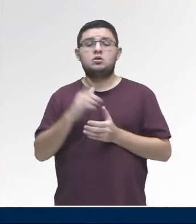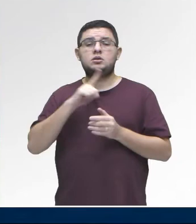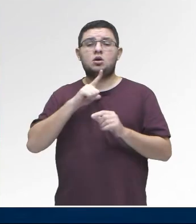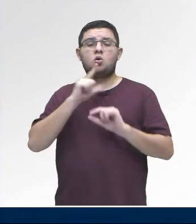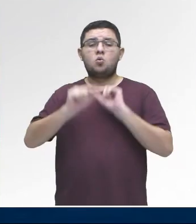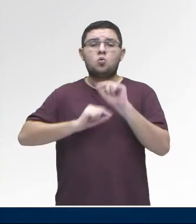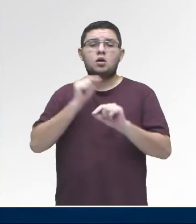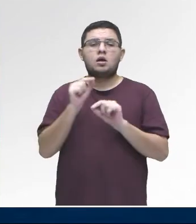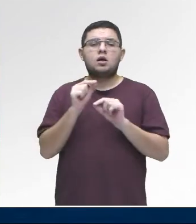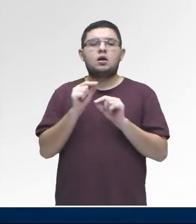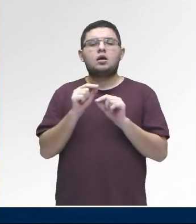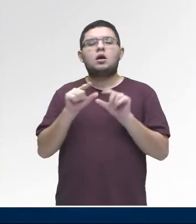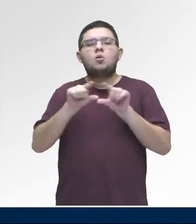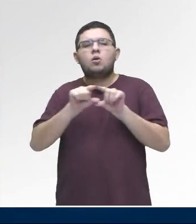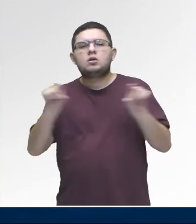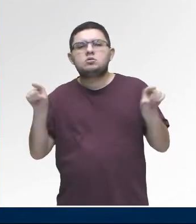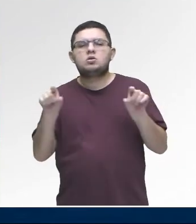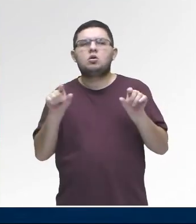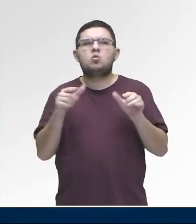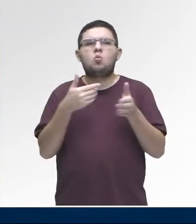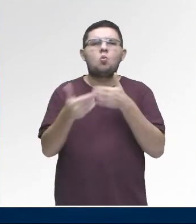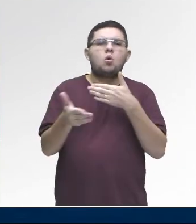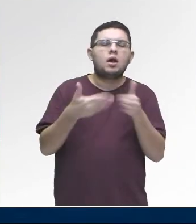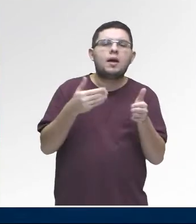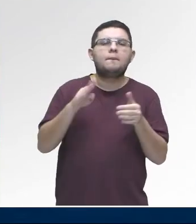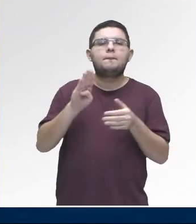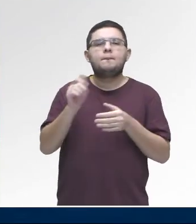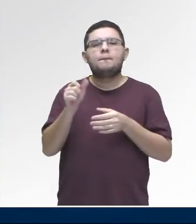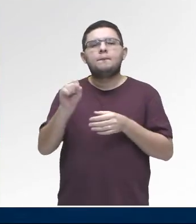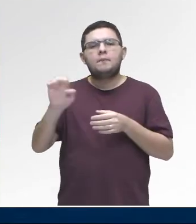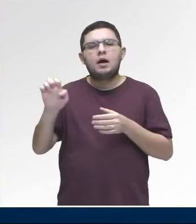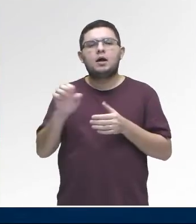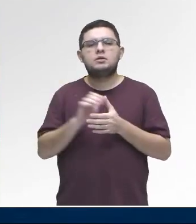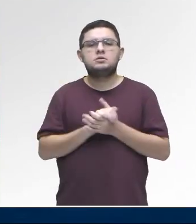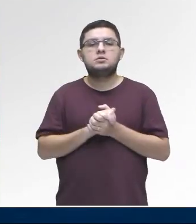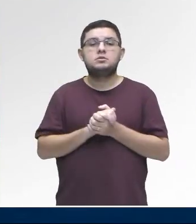qualquer base, é possível montar a constante de